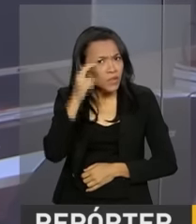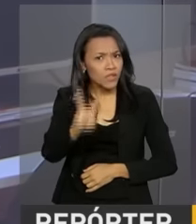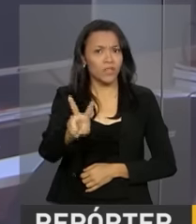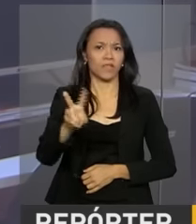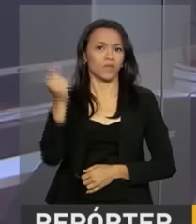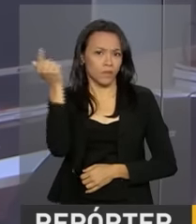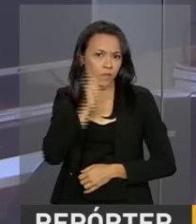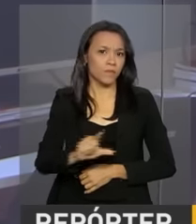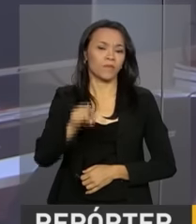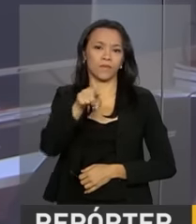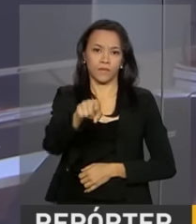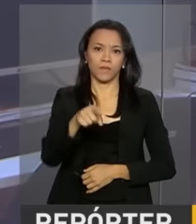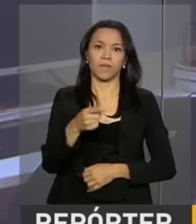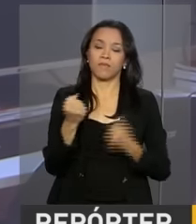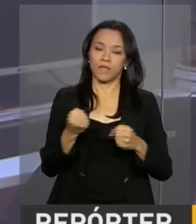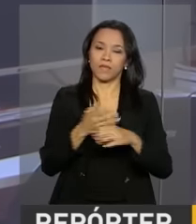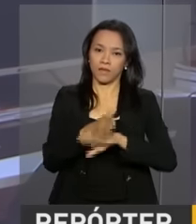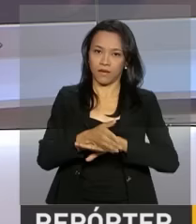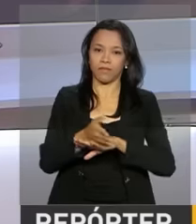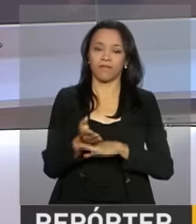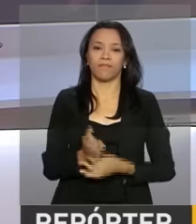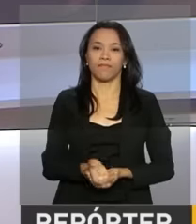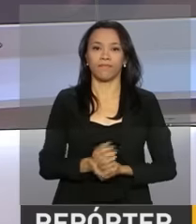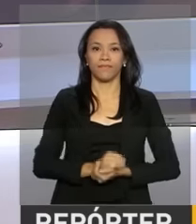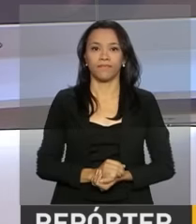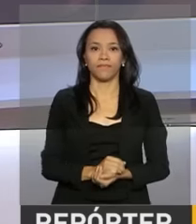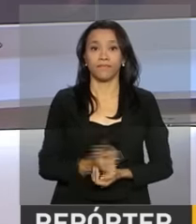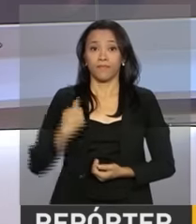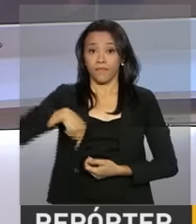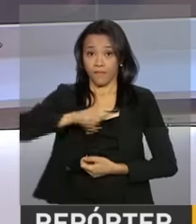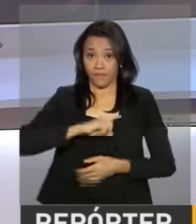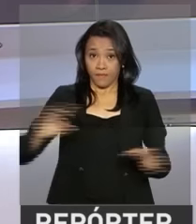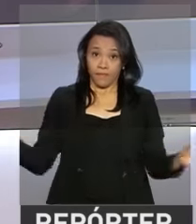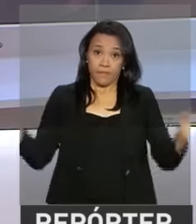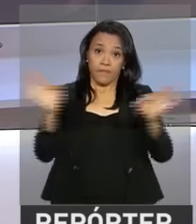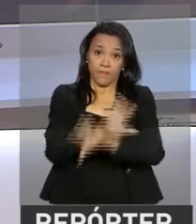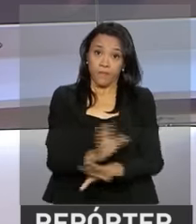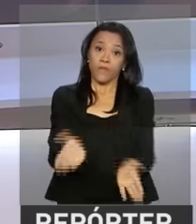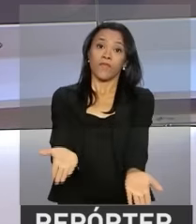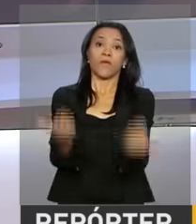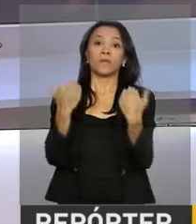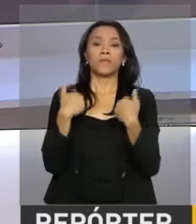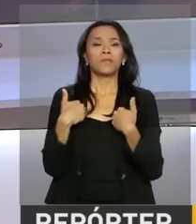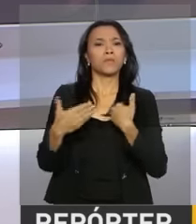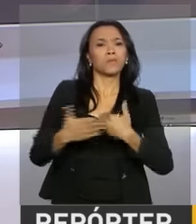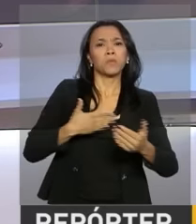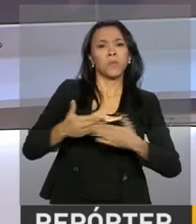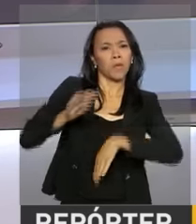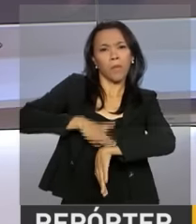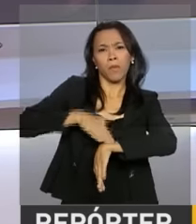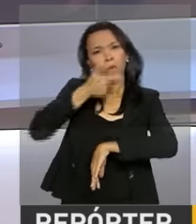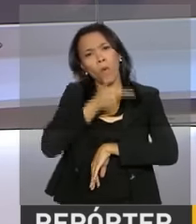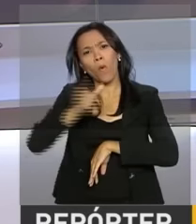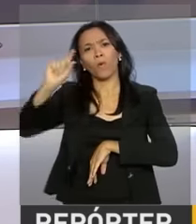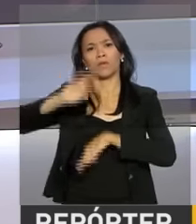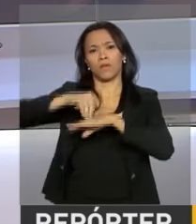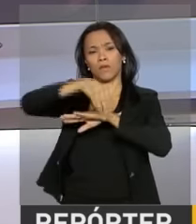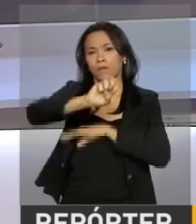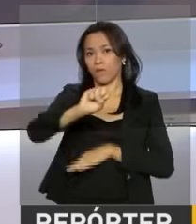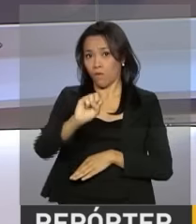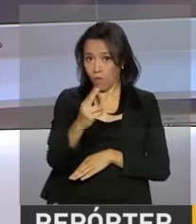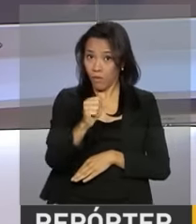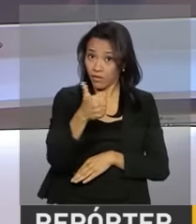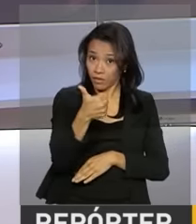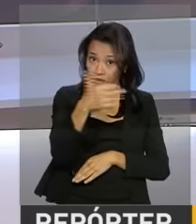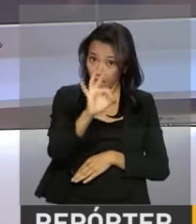informatizado do fi o cis Fi nós ficamos por aqui voltamos a qualquer momento com outras informações ou às 10 da manhã